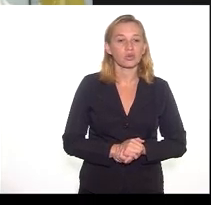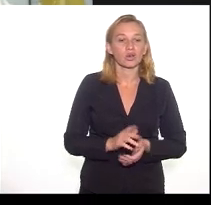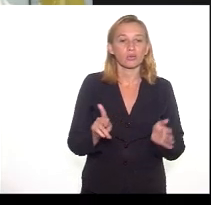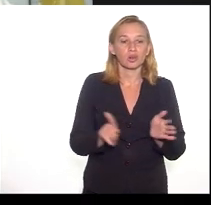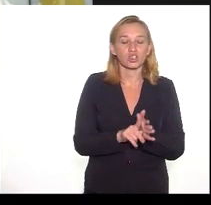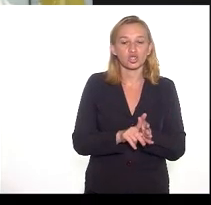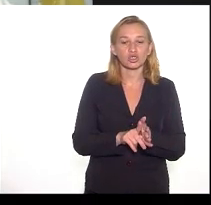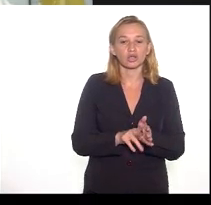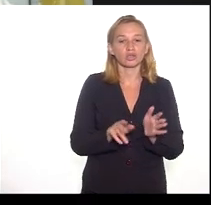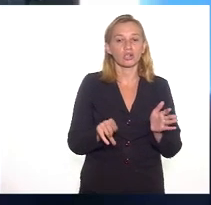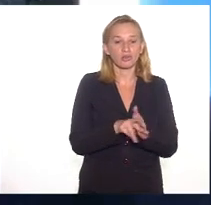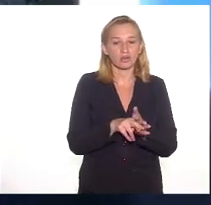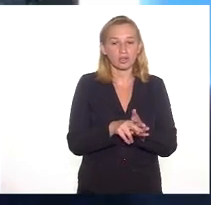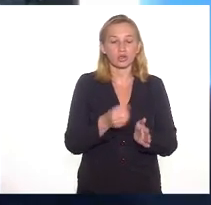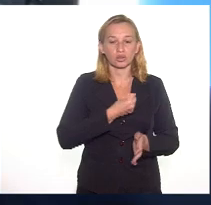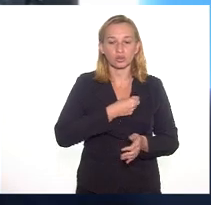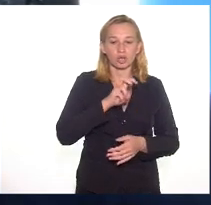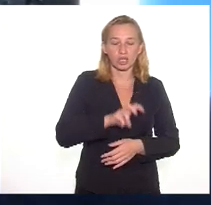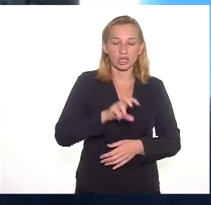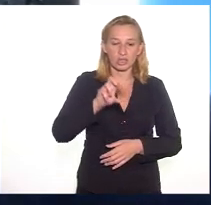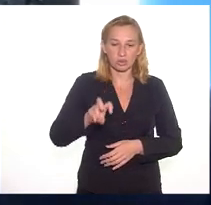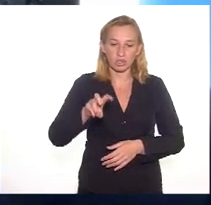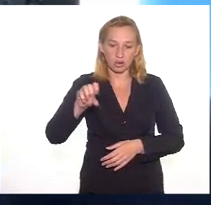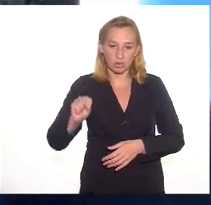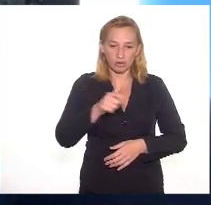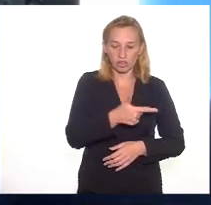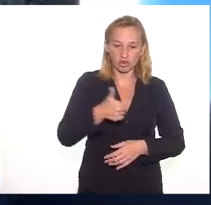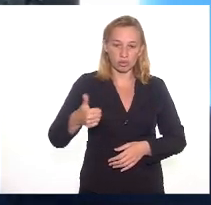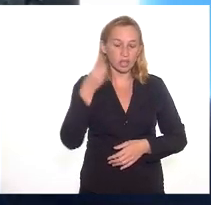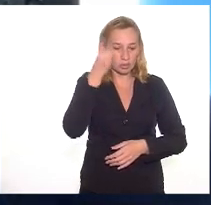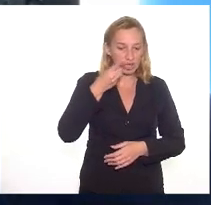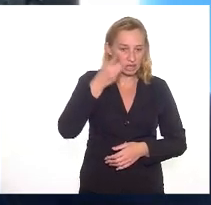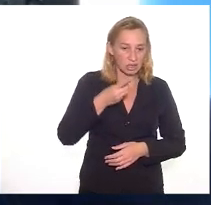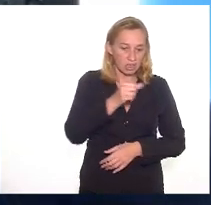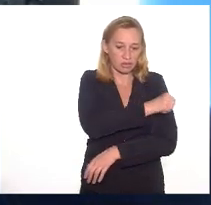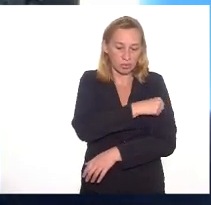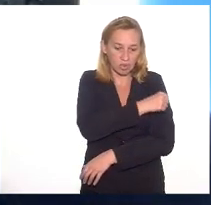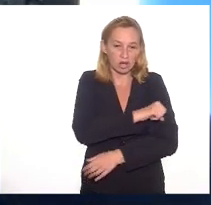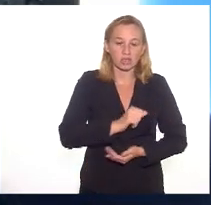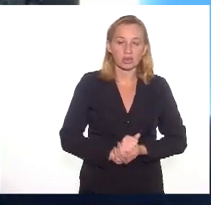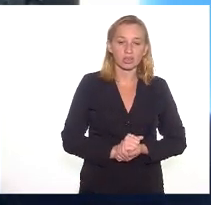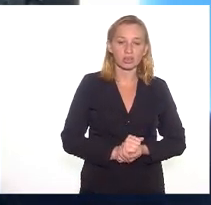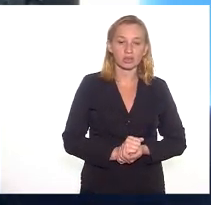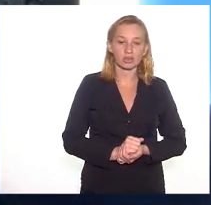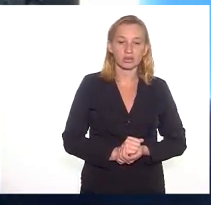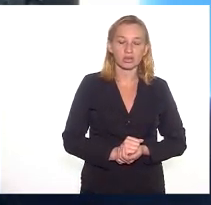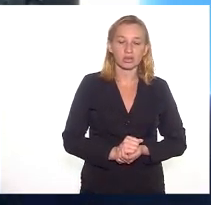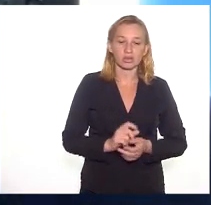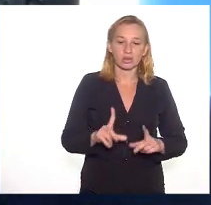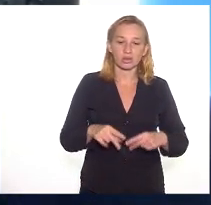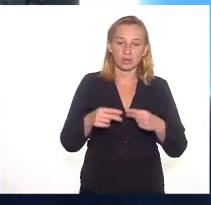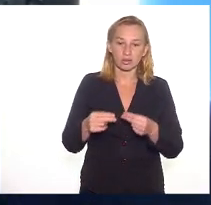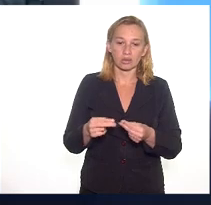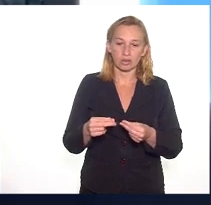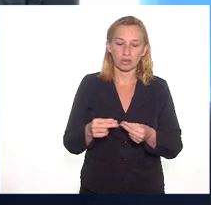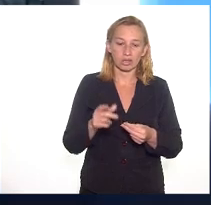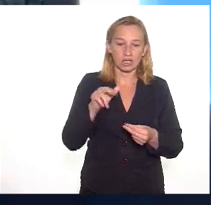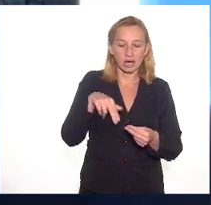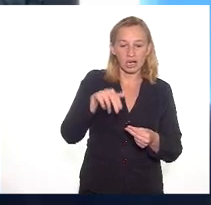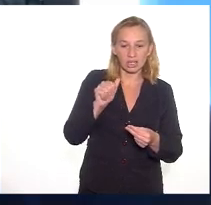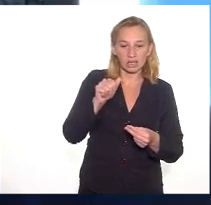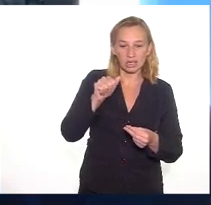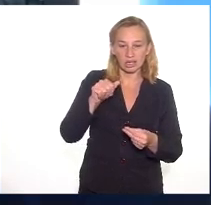Projeto de resolução número 558 de 21, de autoria da deputada enfermeira Rejane, que concede prêmio Ana Nery